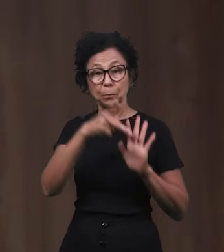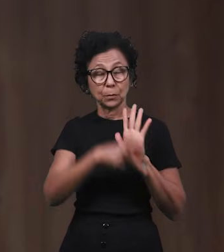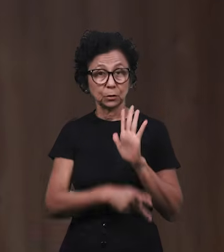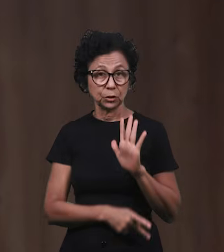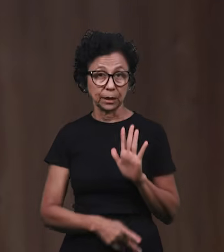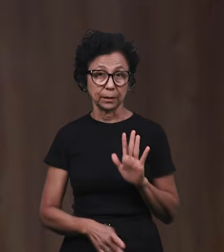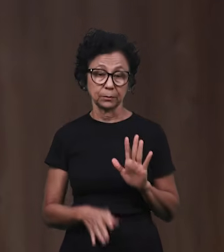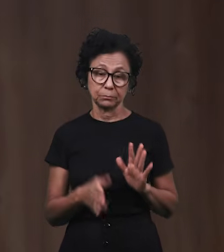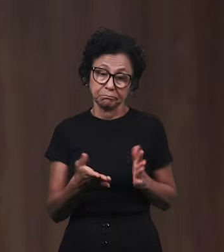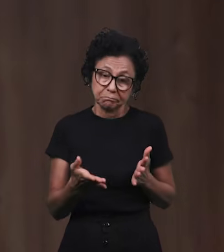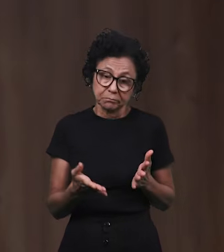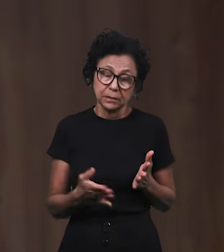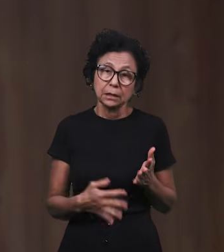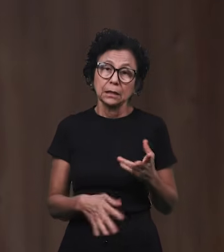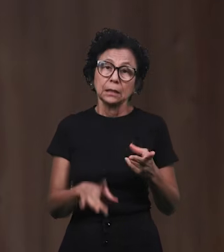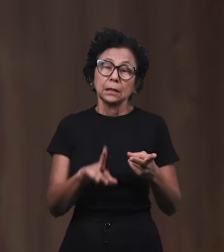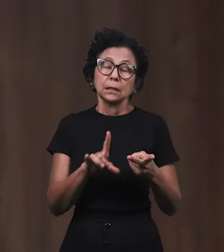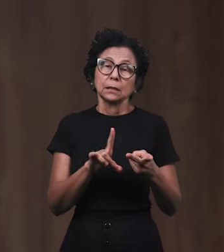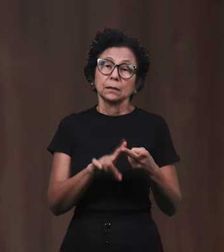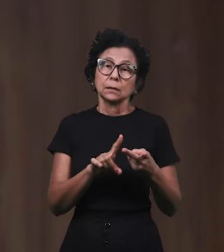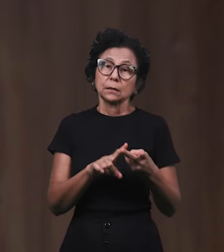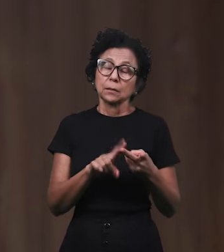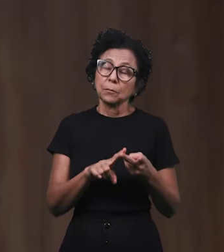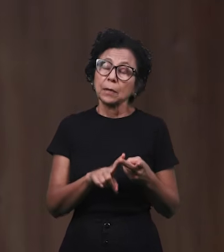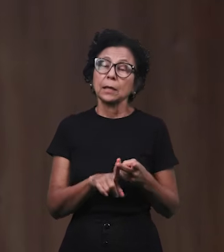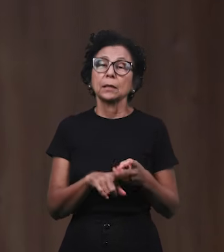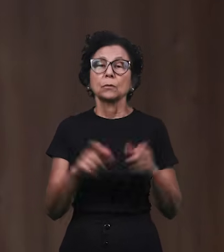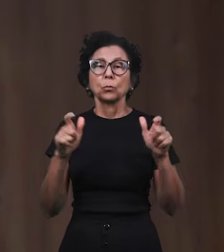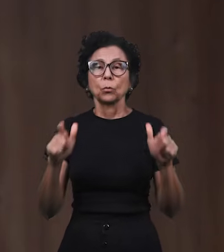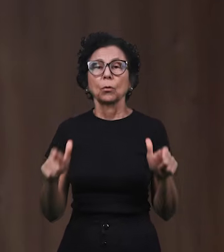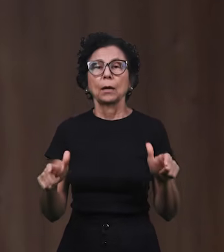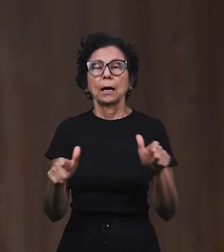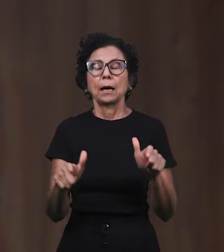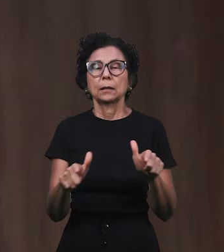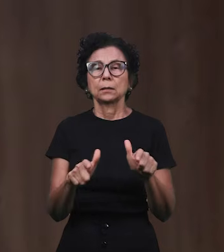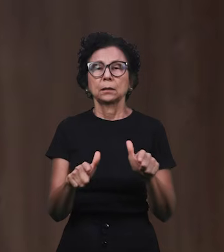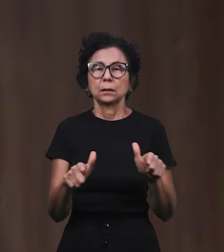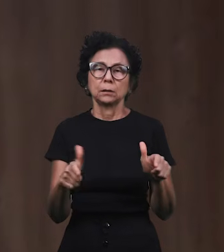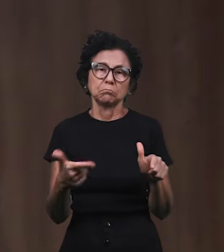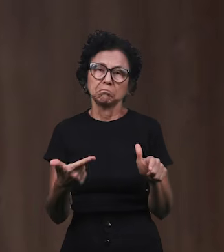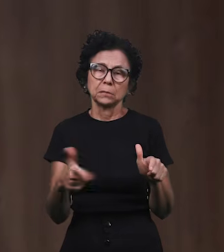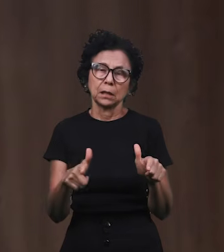E aí a torneira é uma fonte, uma cisterna é uma fonte,